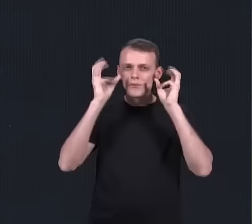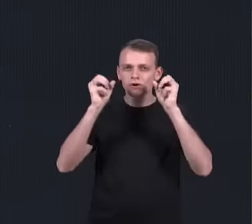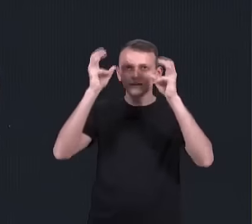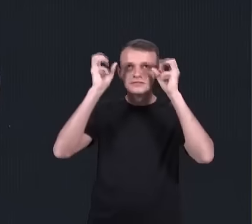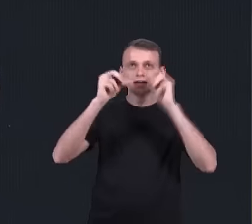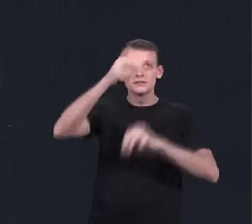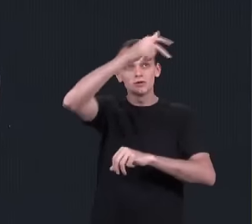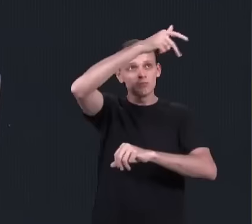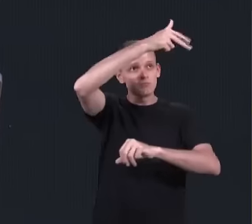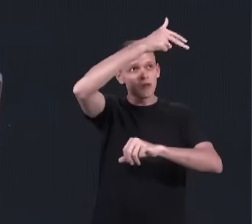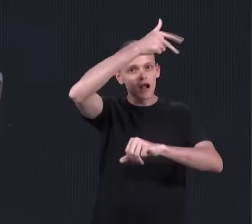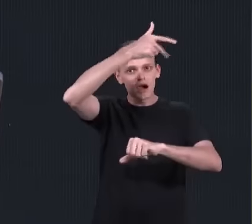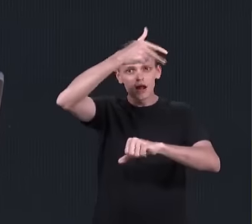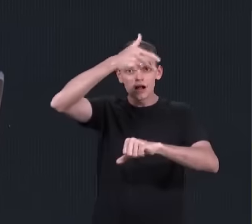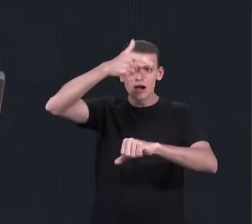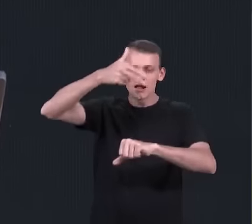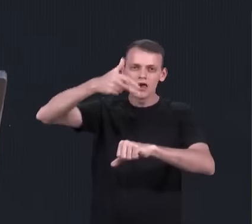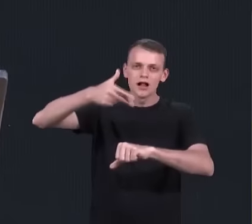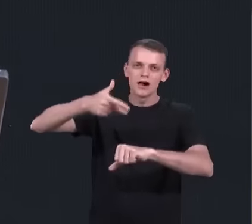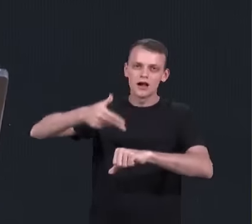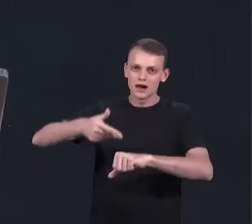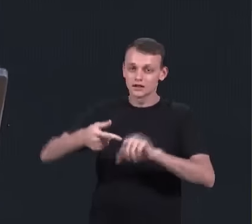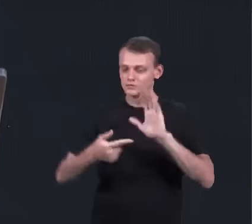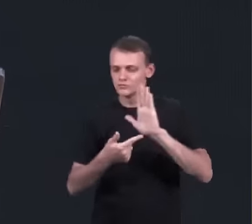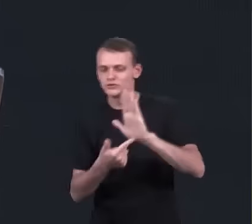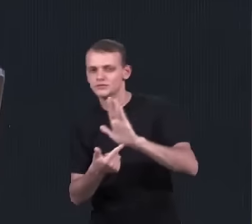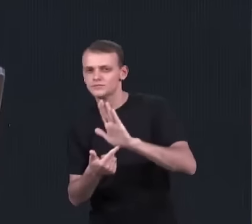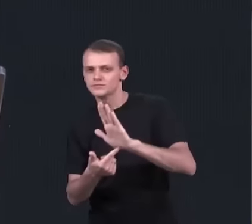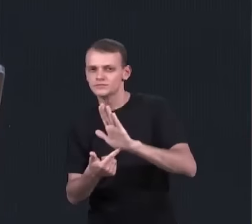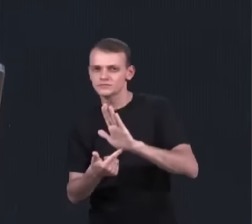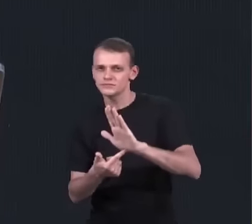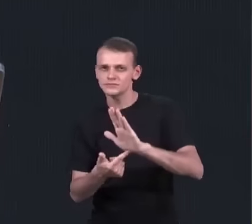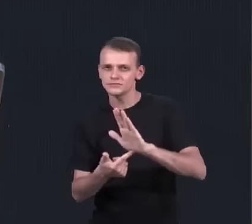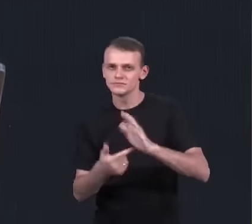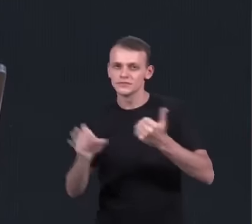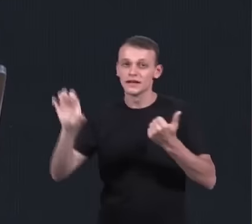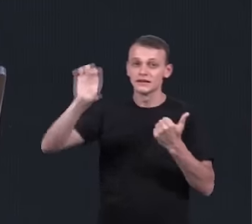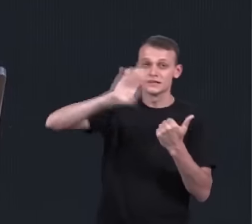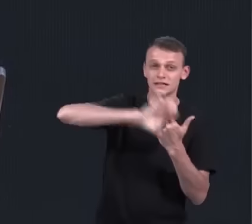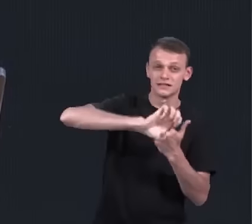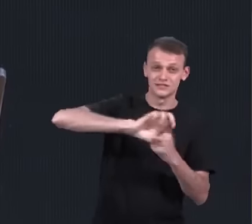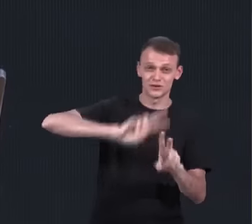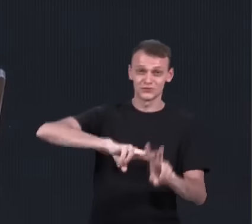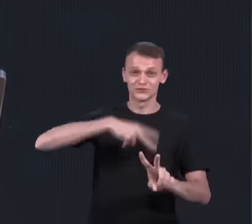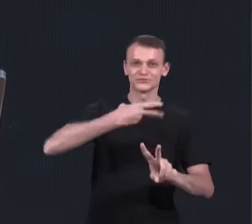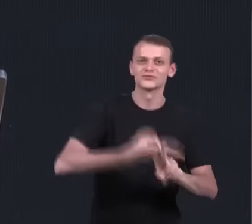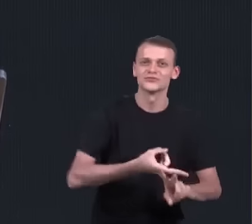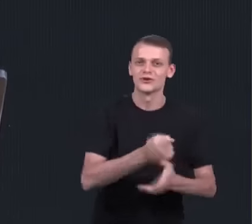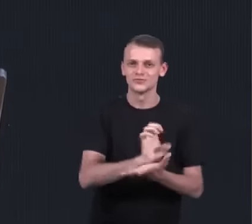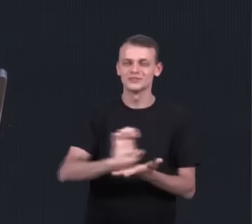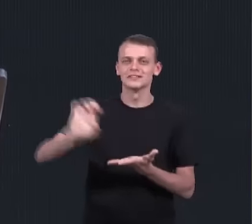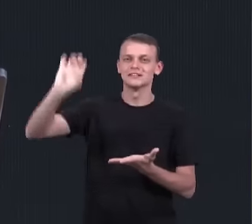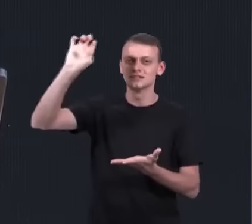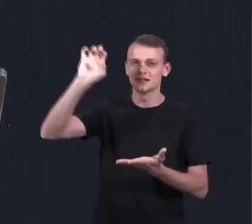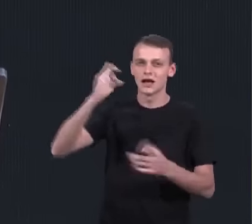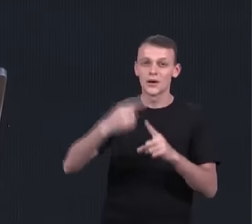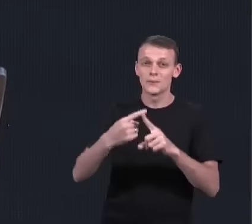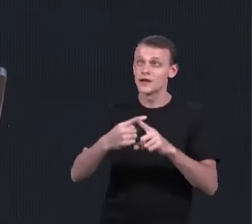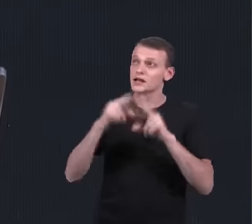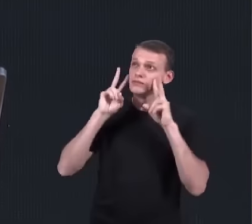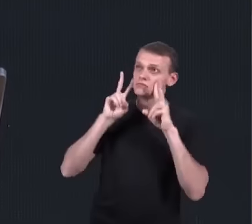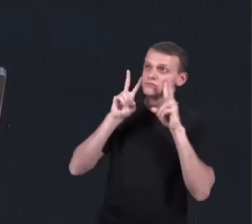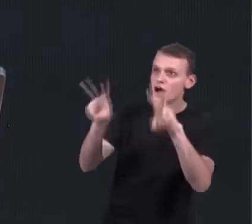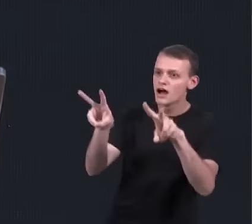os sonhos que ele obteve. Eliseu recebeu o manto dobrado porque não tirou seus olhos de